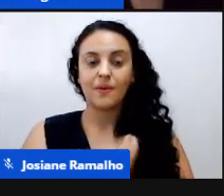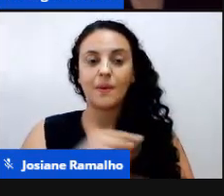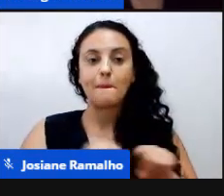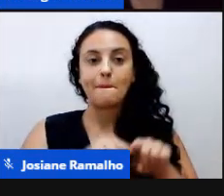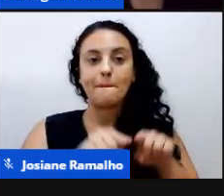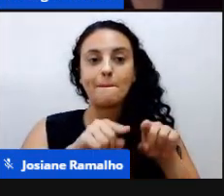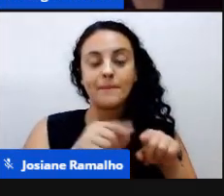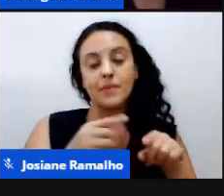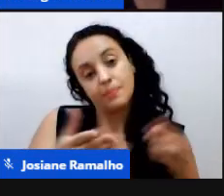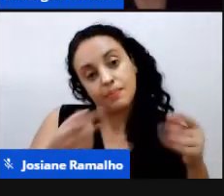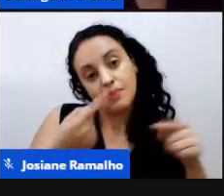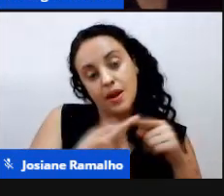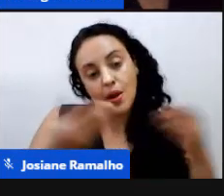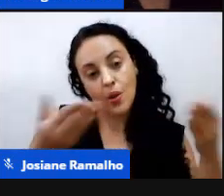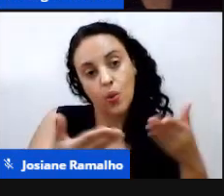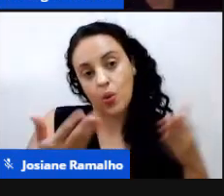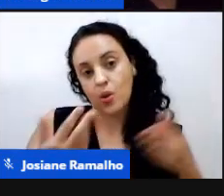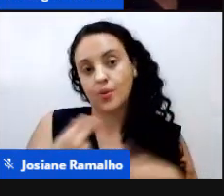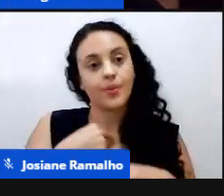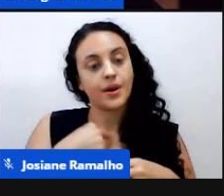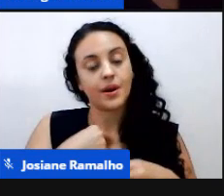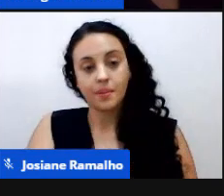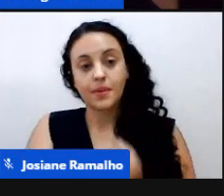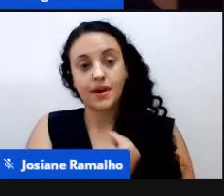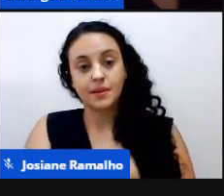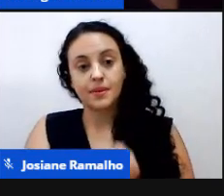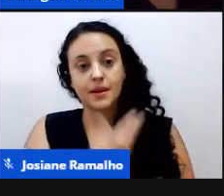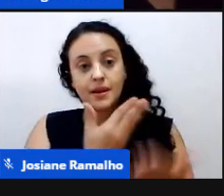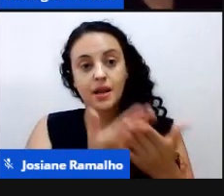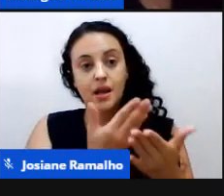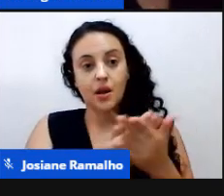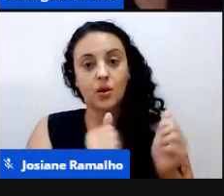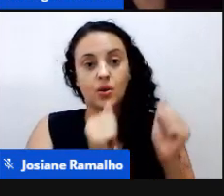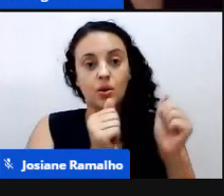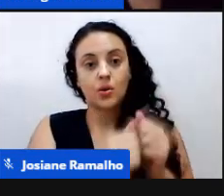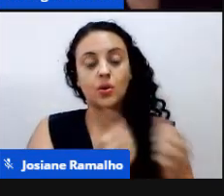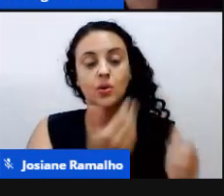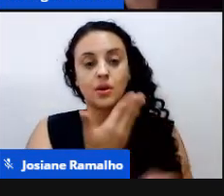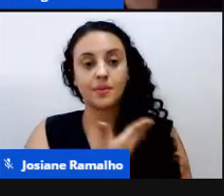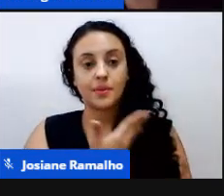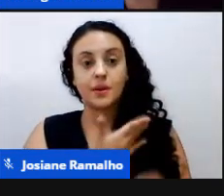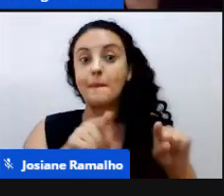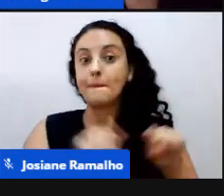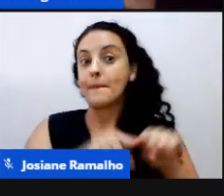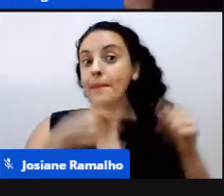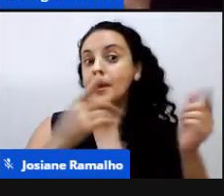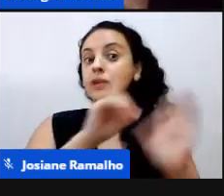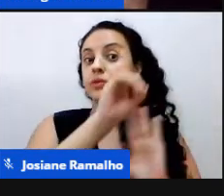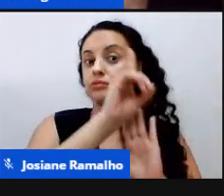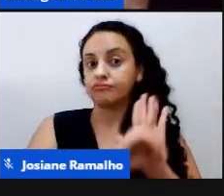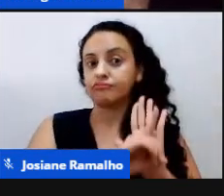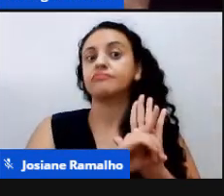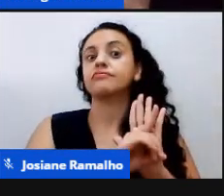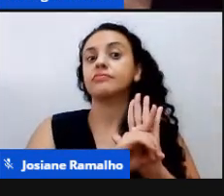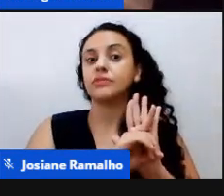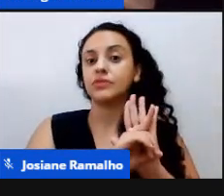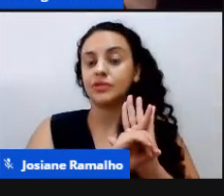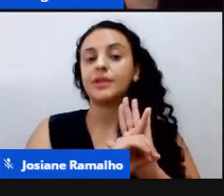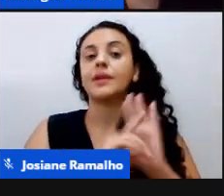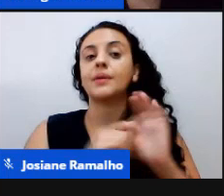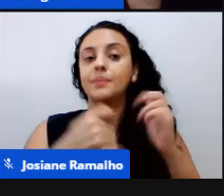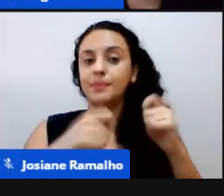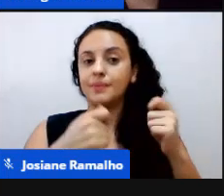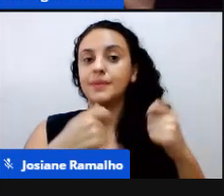nesse momento, participar da aula com os seus colegas, mas os direitos dele têm que ser assegurados. Então,